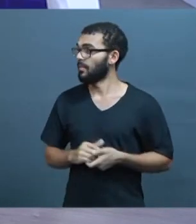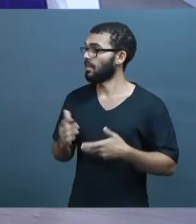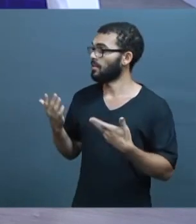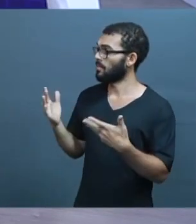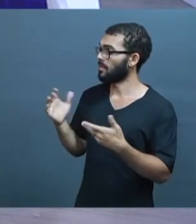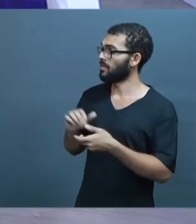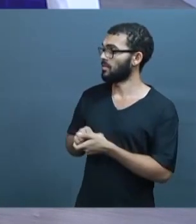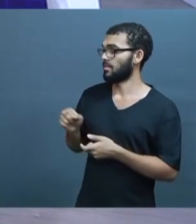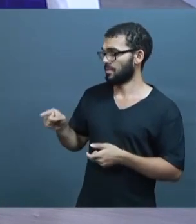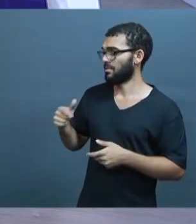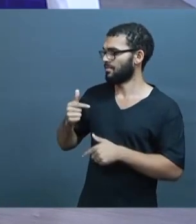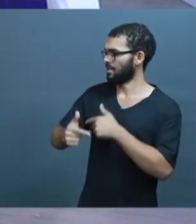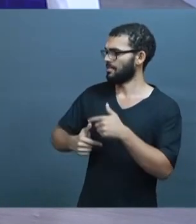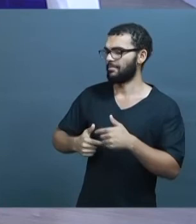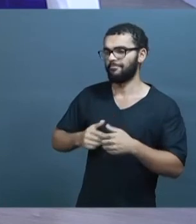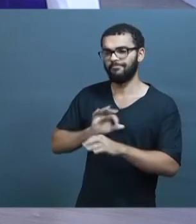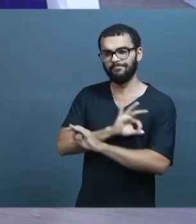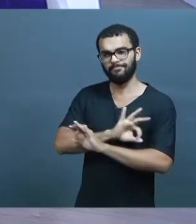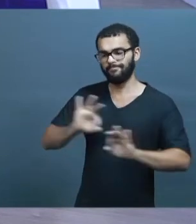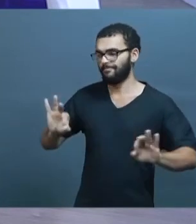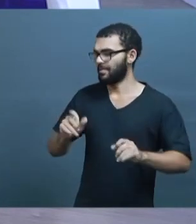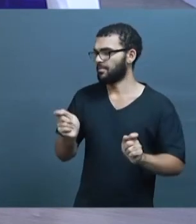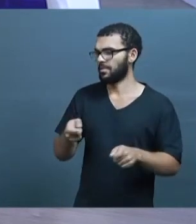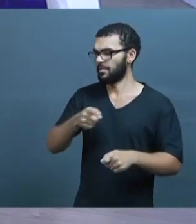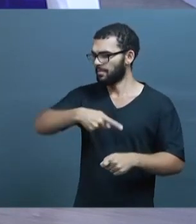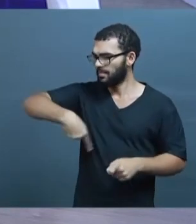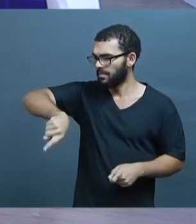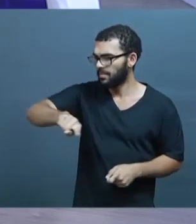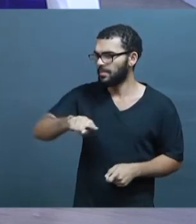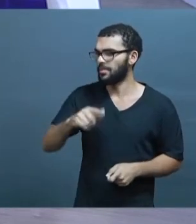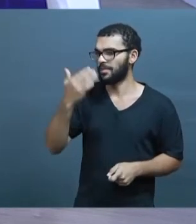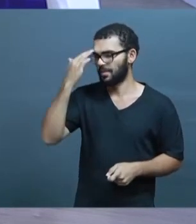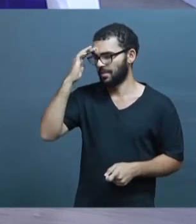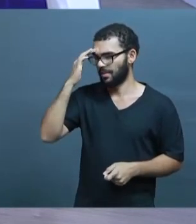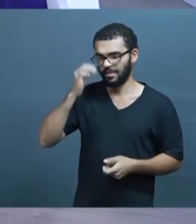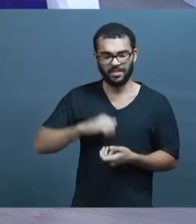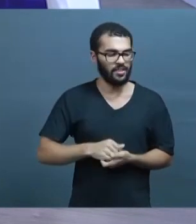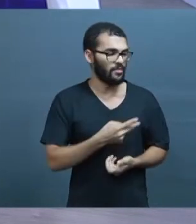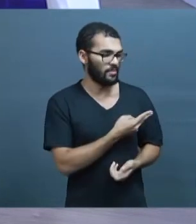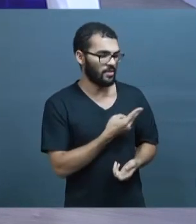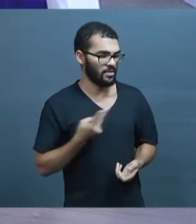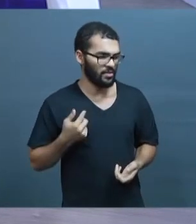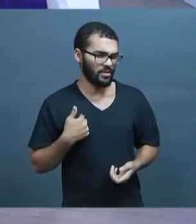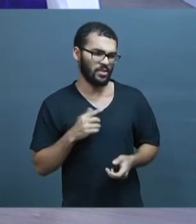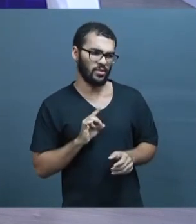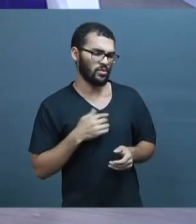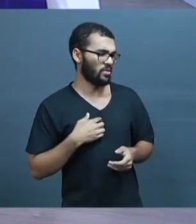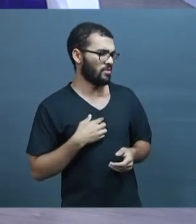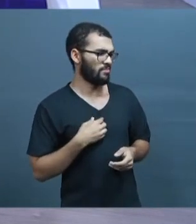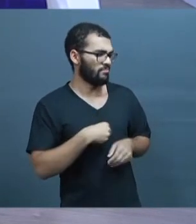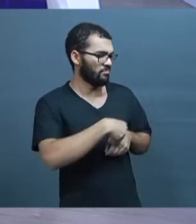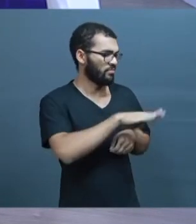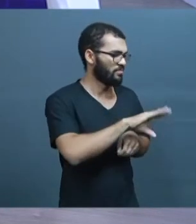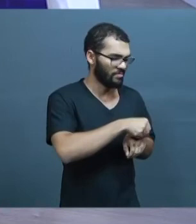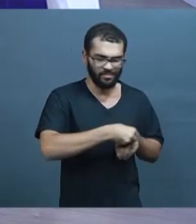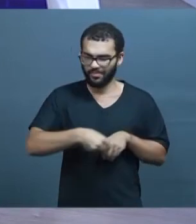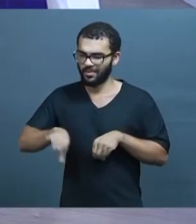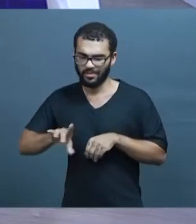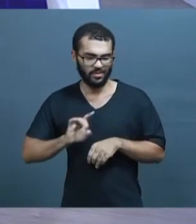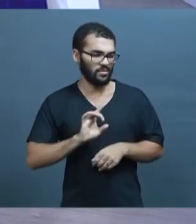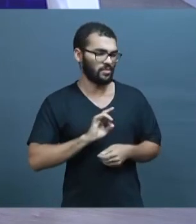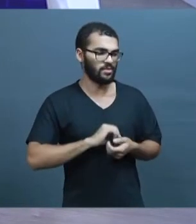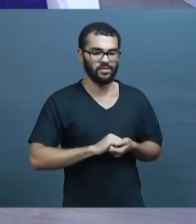trabalho de esclarecimento aqui. Parabéns a todos vocês dois. Eu só mediei aqui as informações. E com certeza o Jornal da